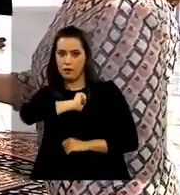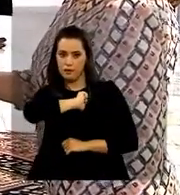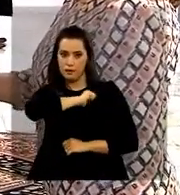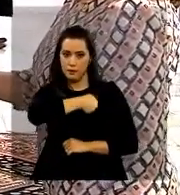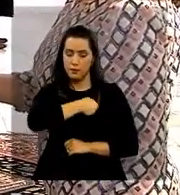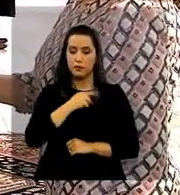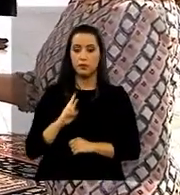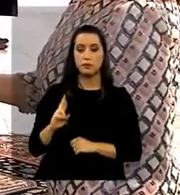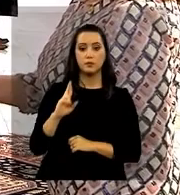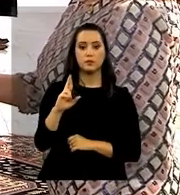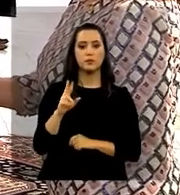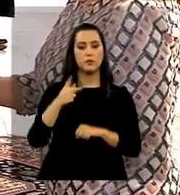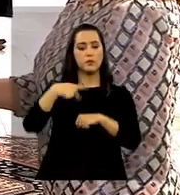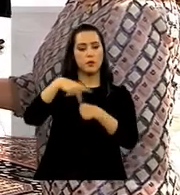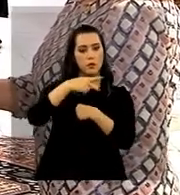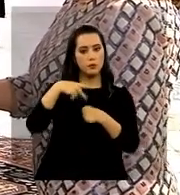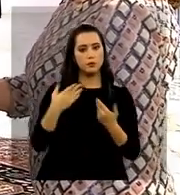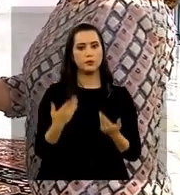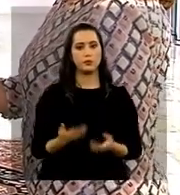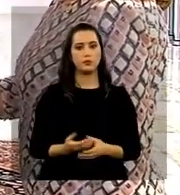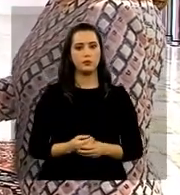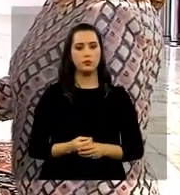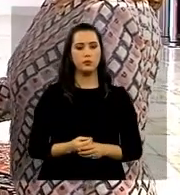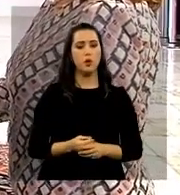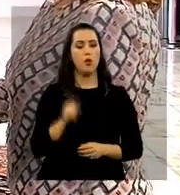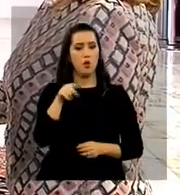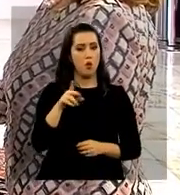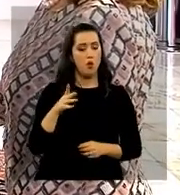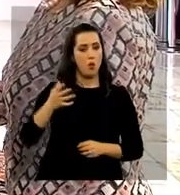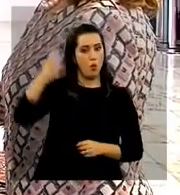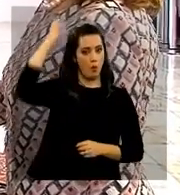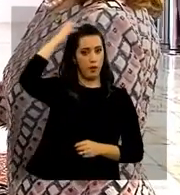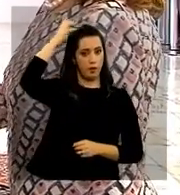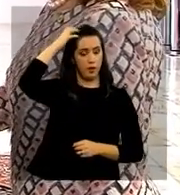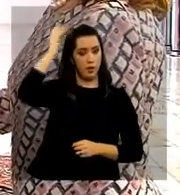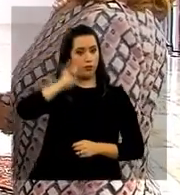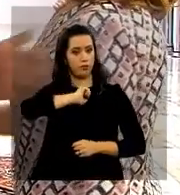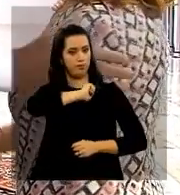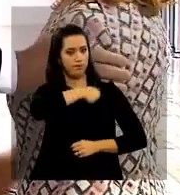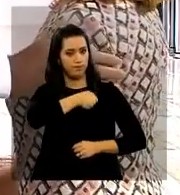Veio representando o rei espanhol